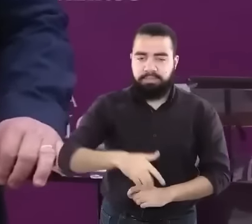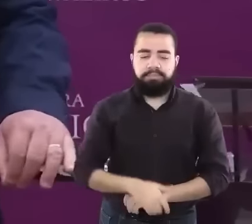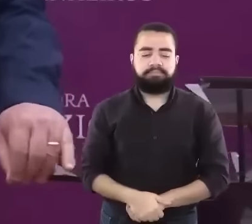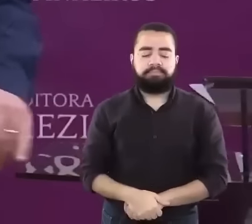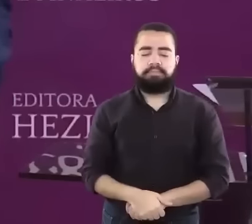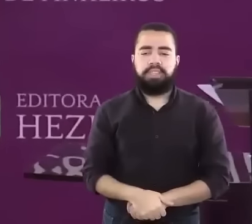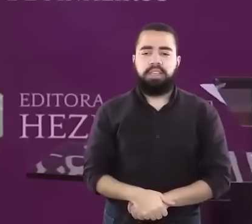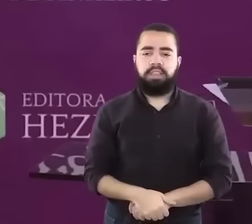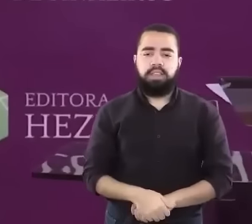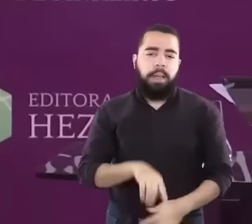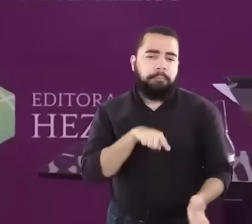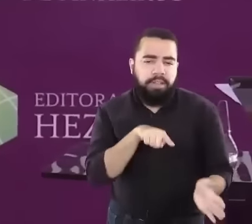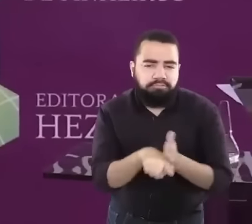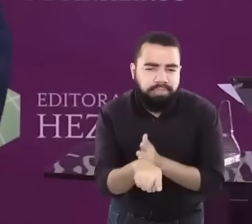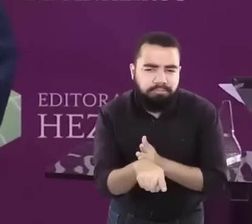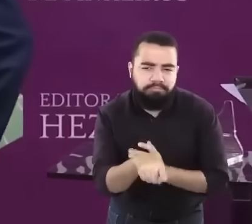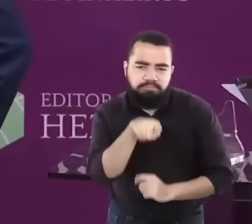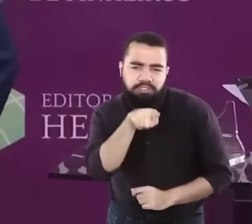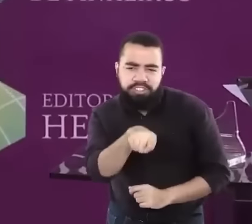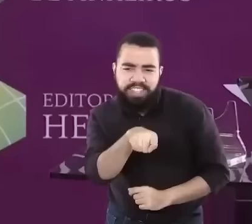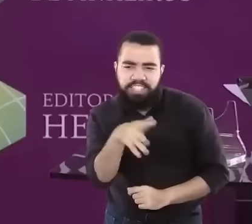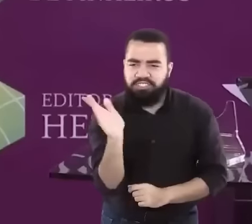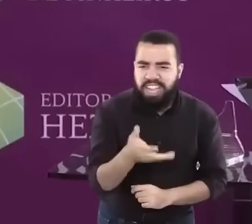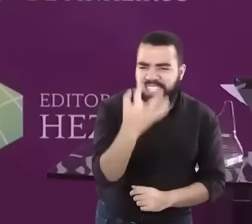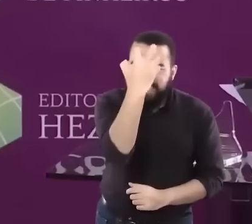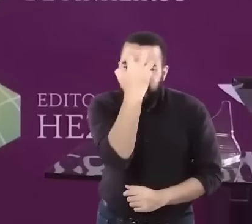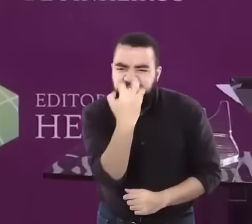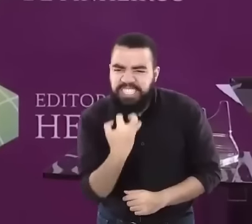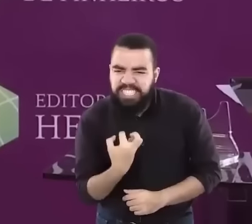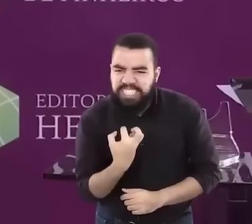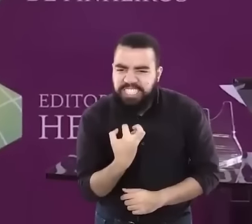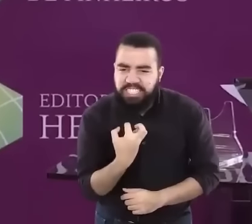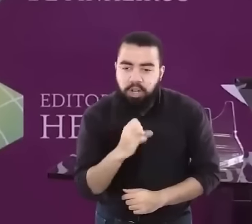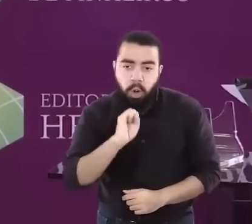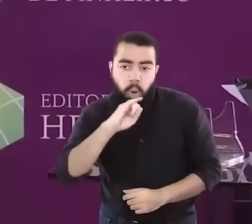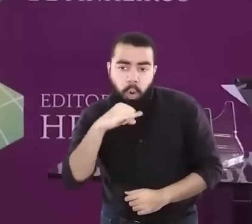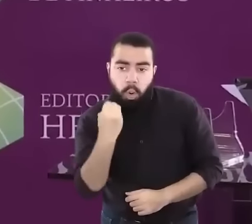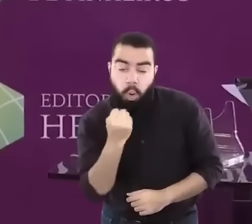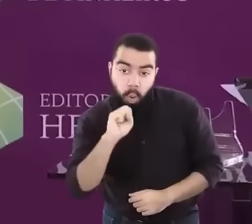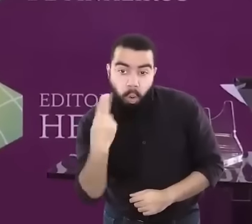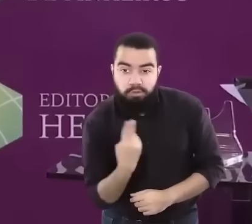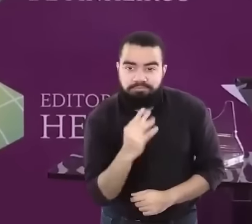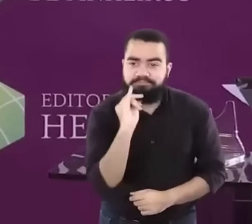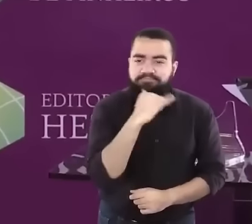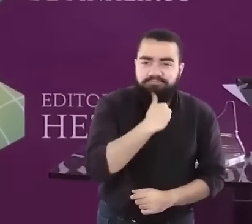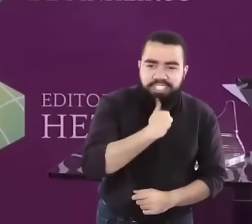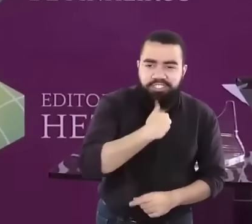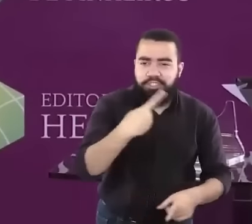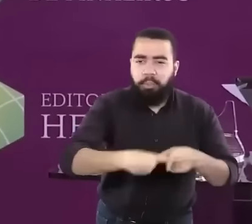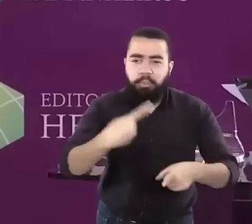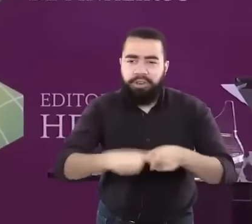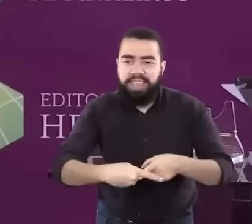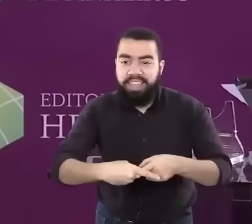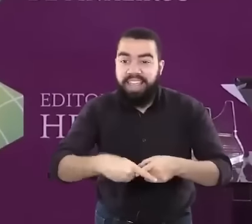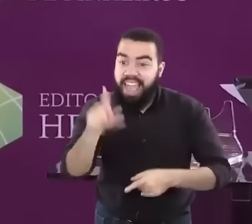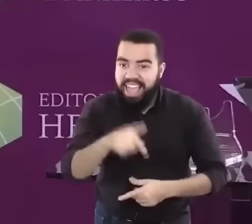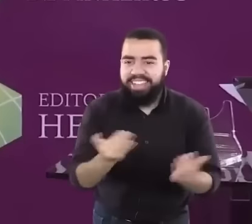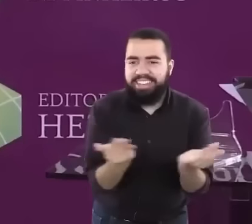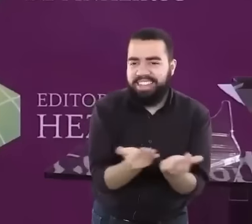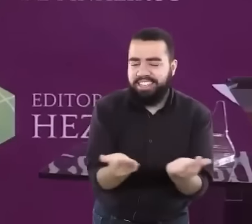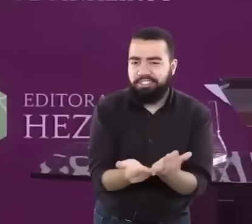você ficou irritado chateado por ser crente por